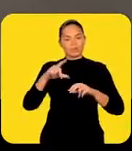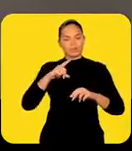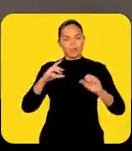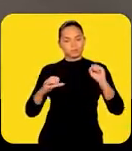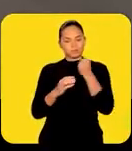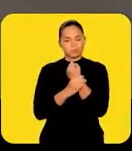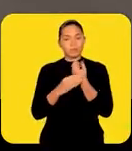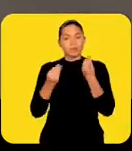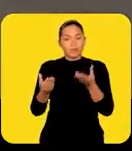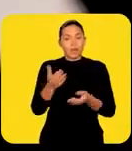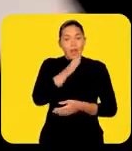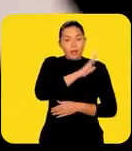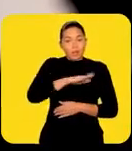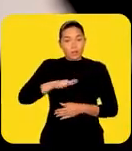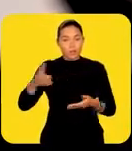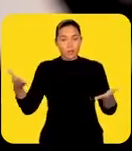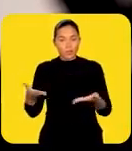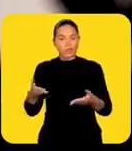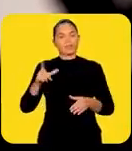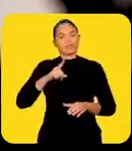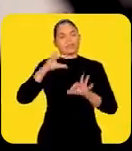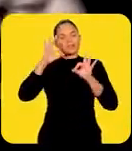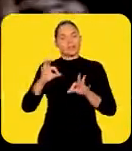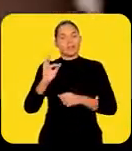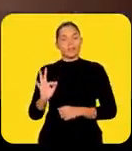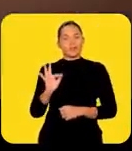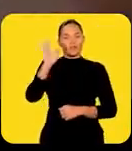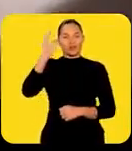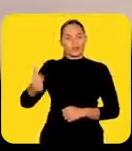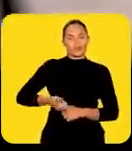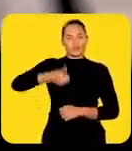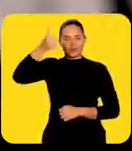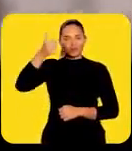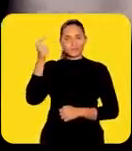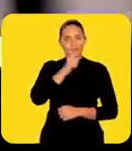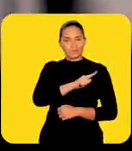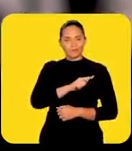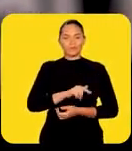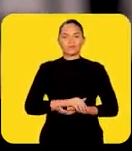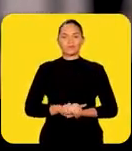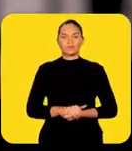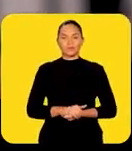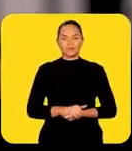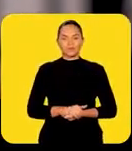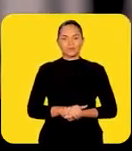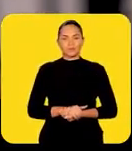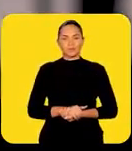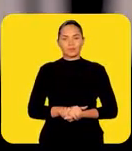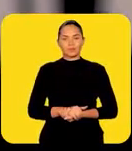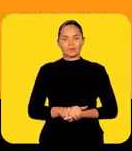Por isso, garantir oportunidade para as crianças hoje é a certeza de um futuro muito melhor.